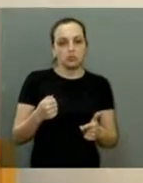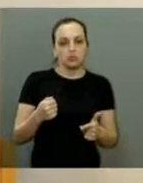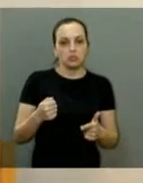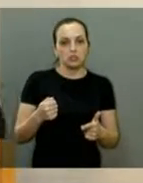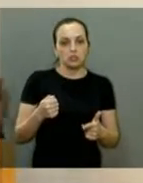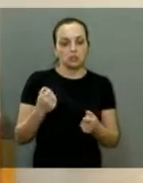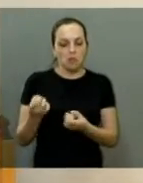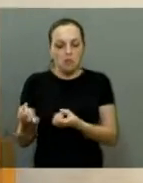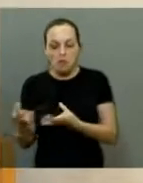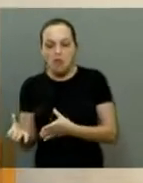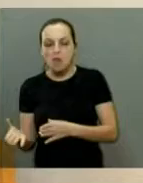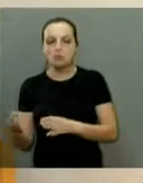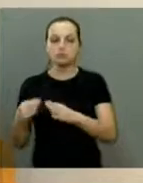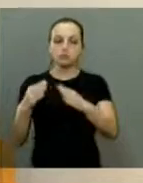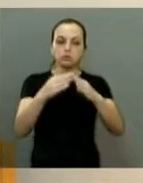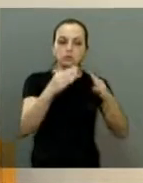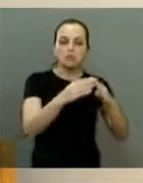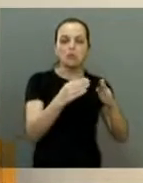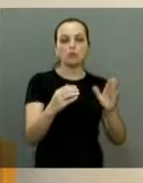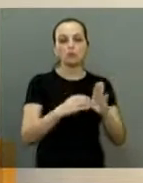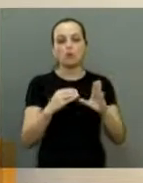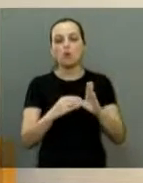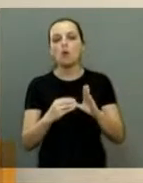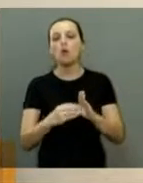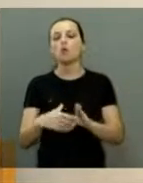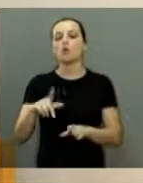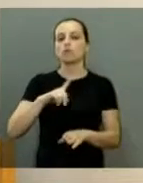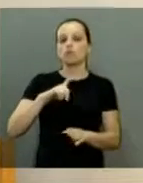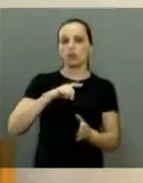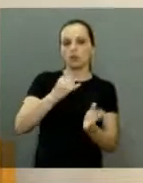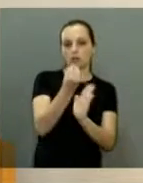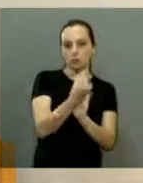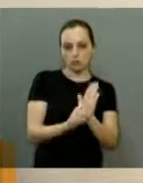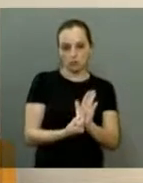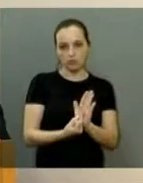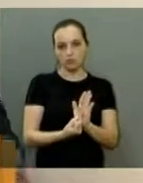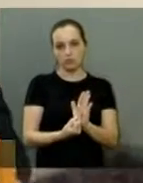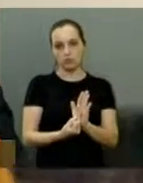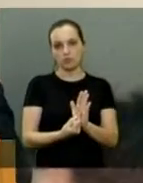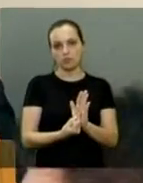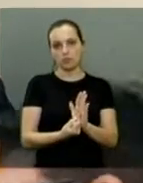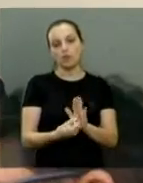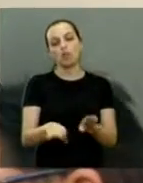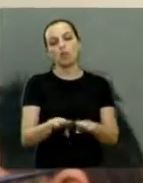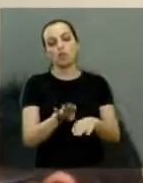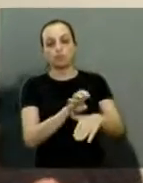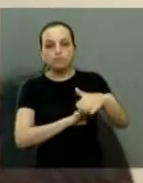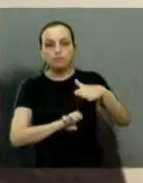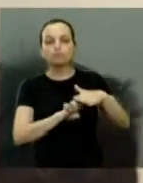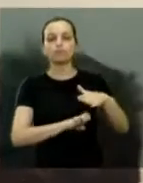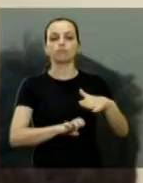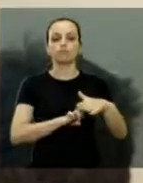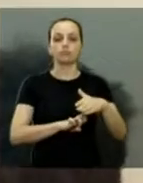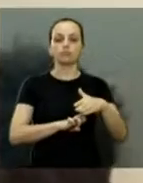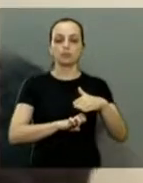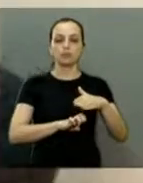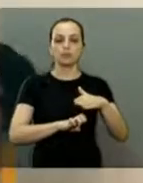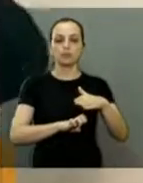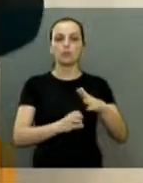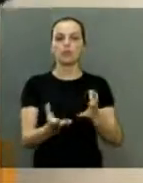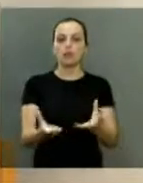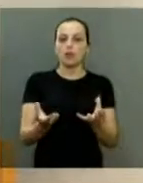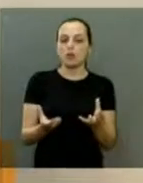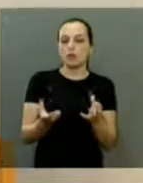vai estar constando na dívida ativa e também essa lei atinge as empresas que também é que querem